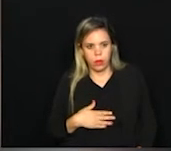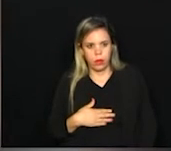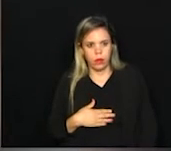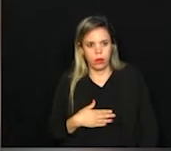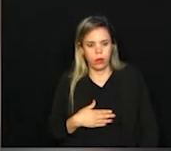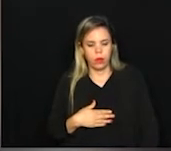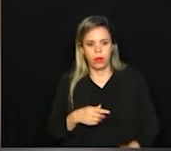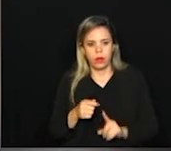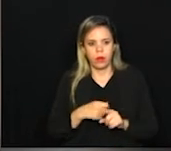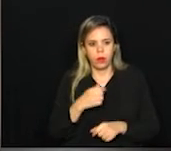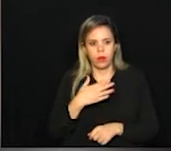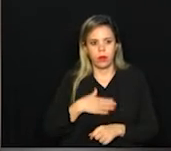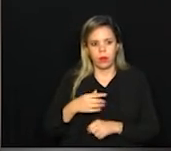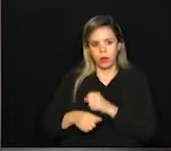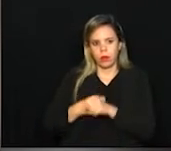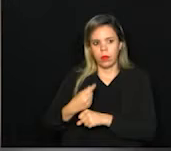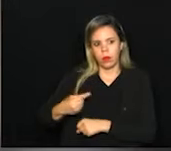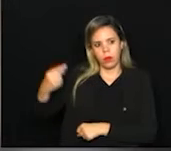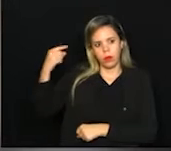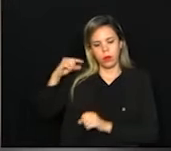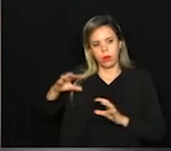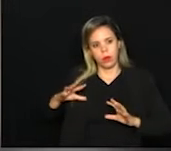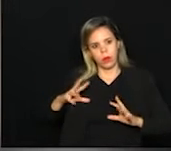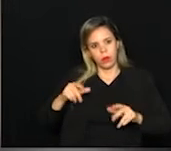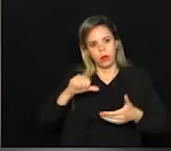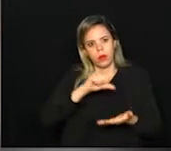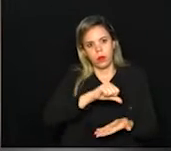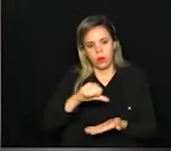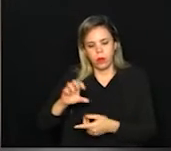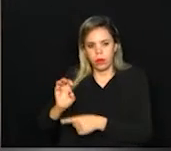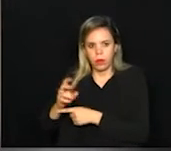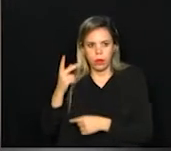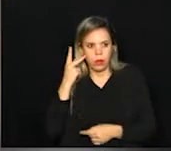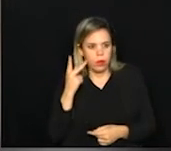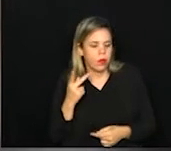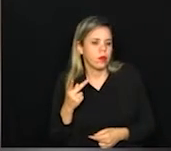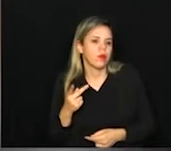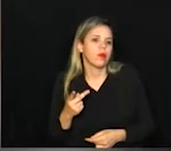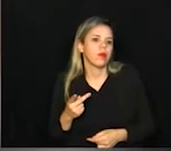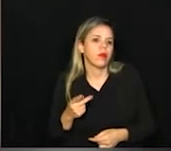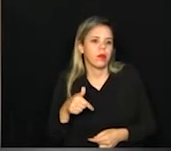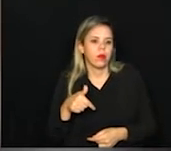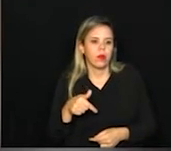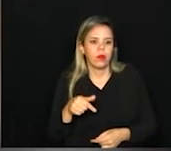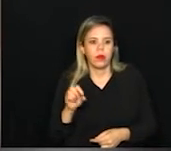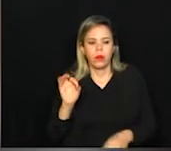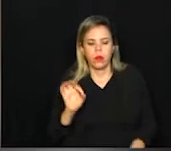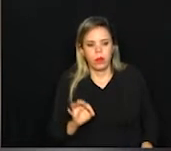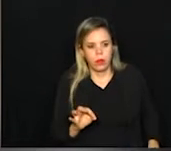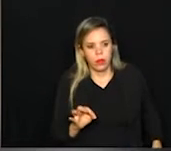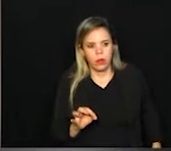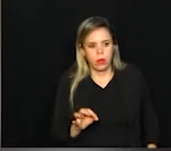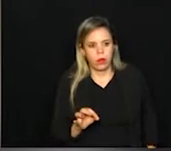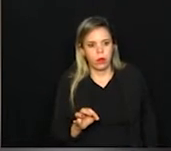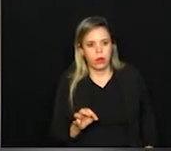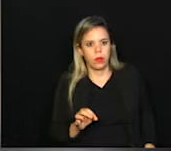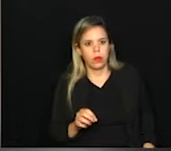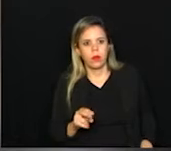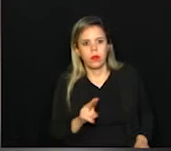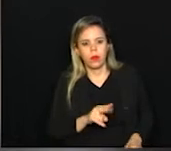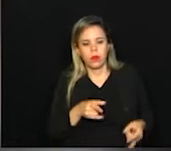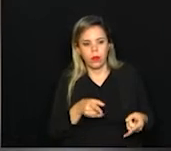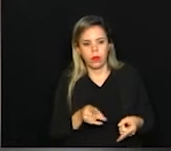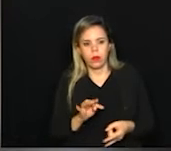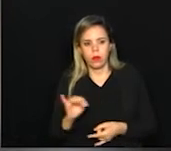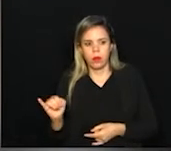Desde agosto do ano passado, em todas as regiões do estado de São Paulo, abaixo de 70% de ocupação de leitos de